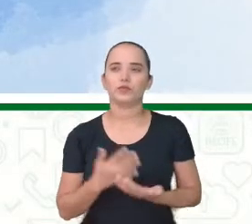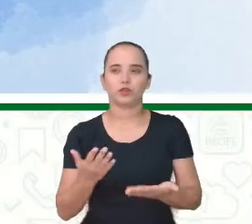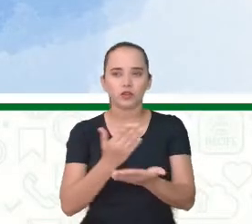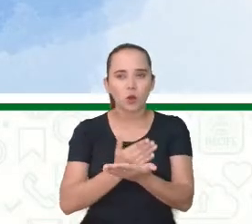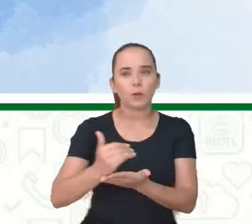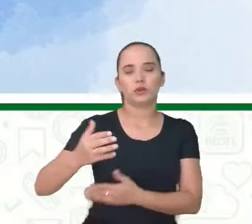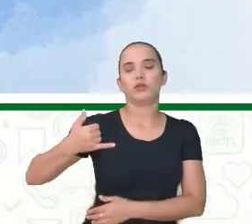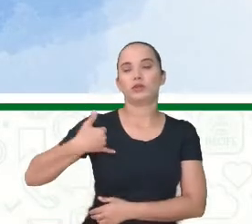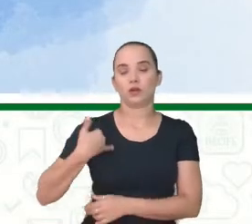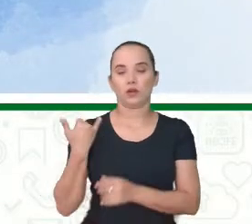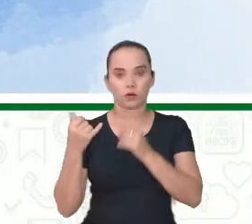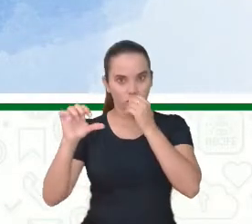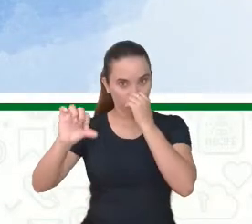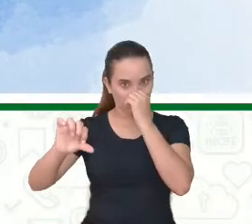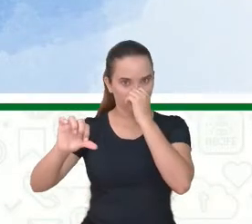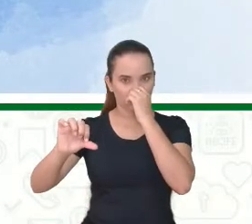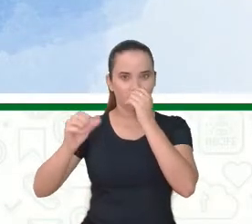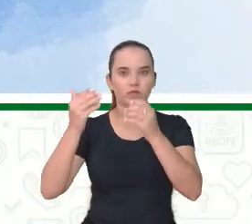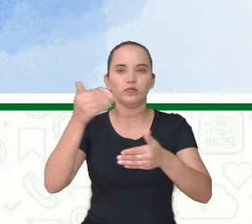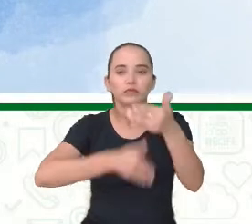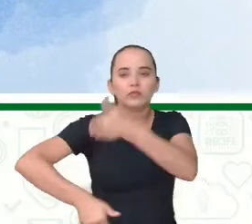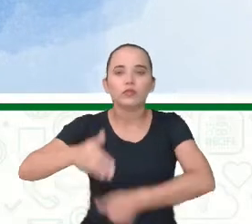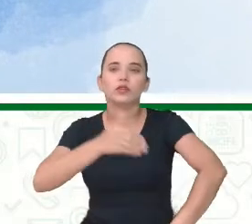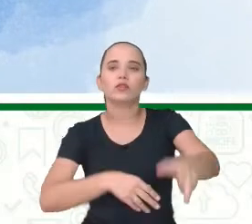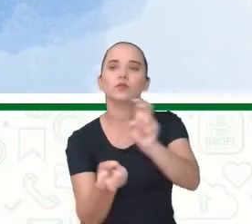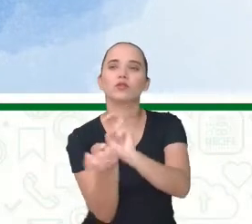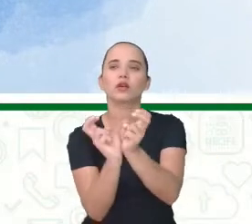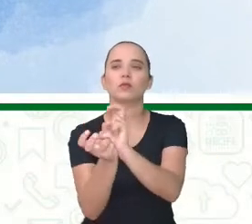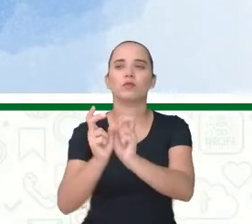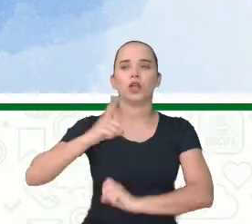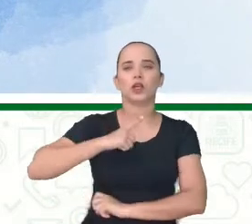Olha aí, agora. Indo frequentar uma capoeira que existia lá